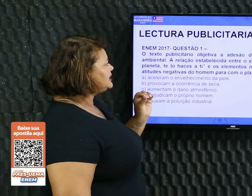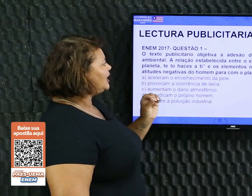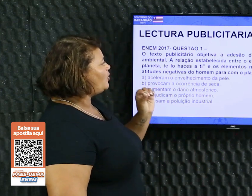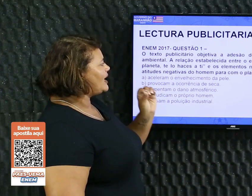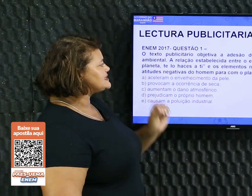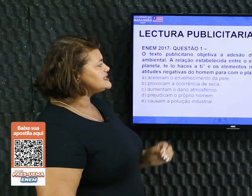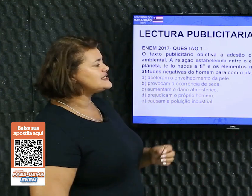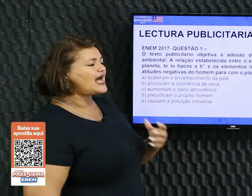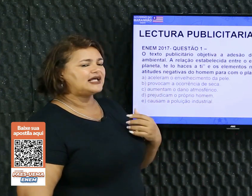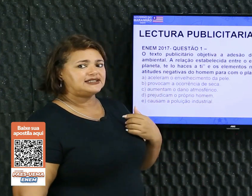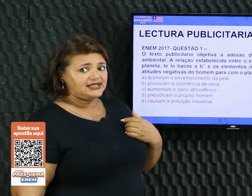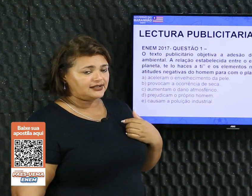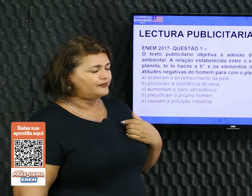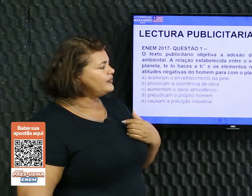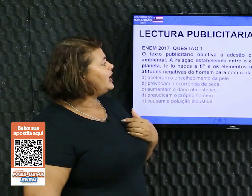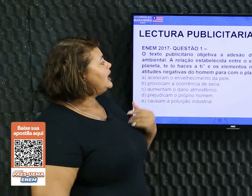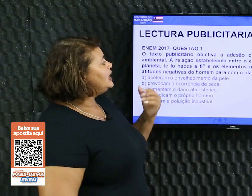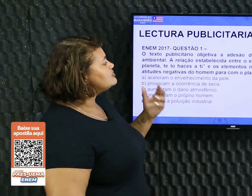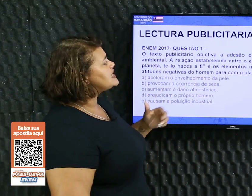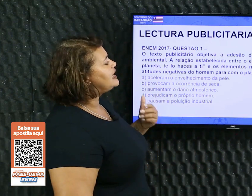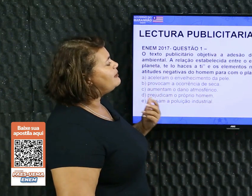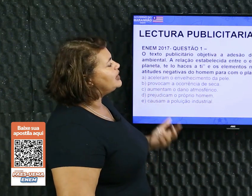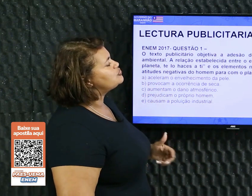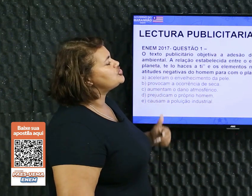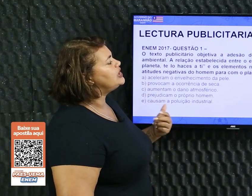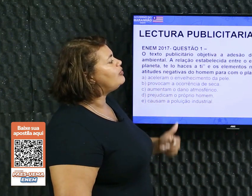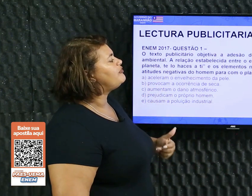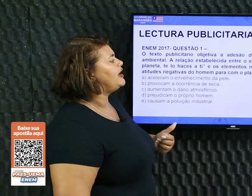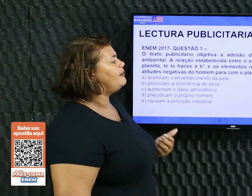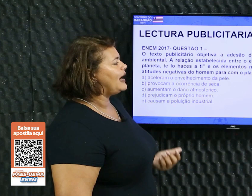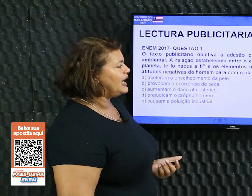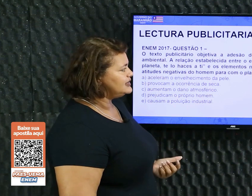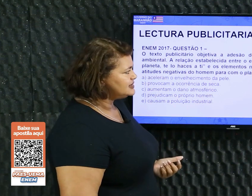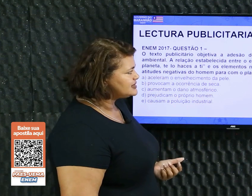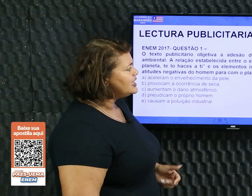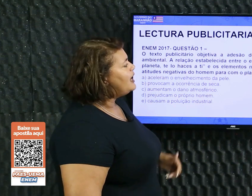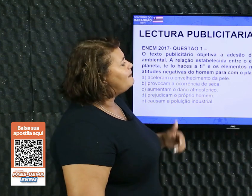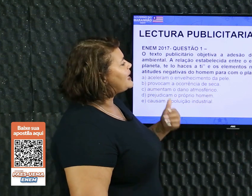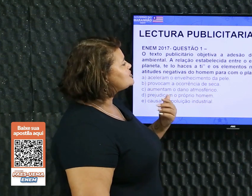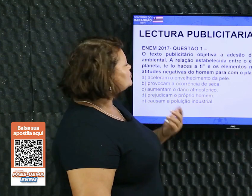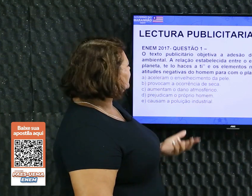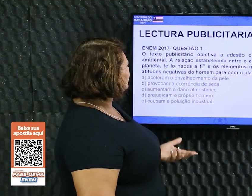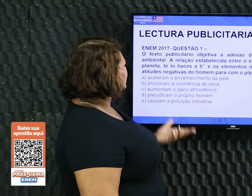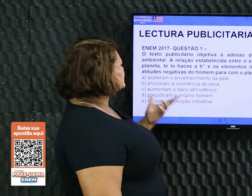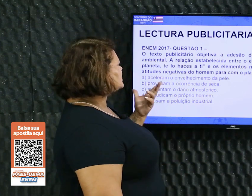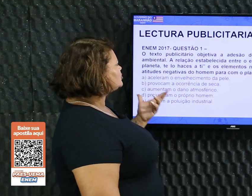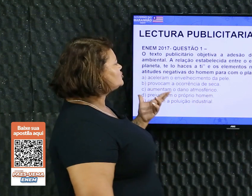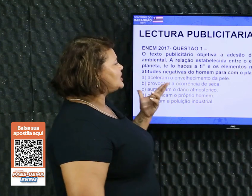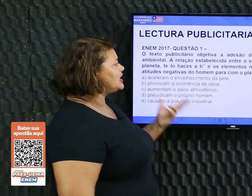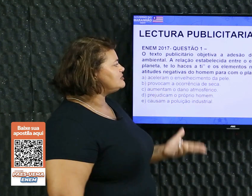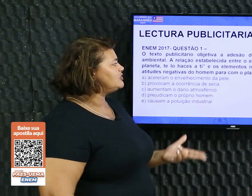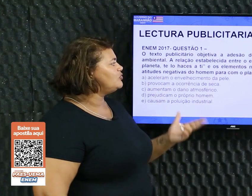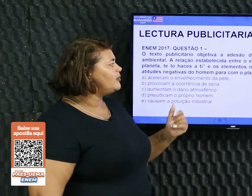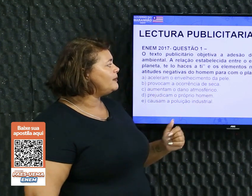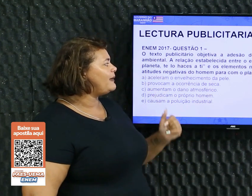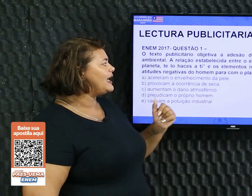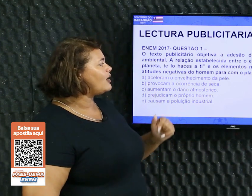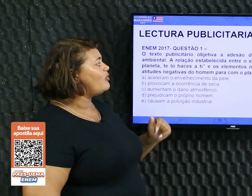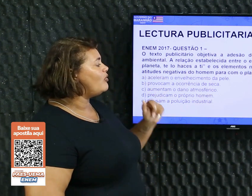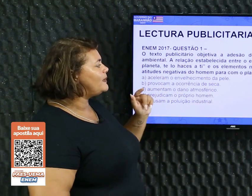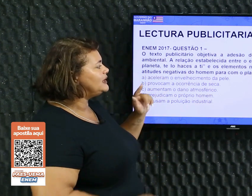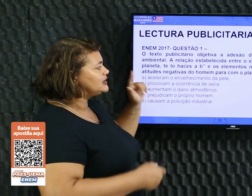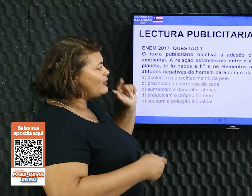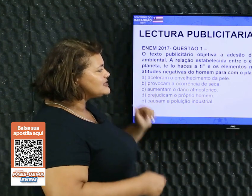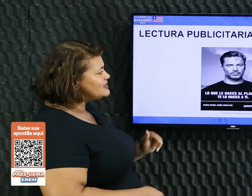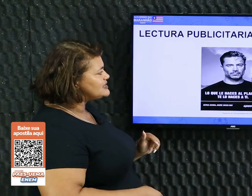planeta, te lo haces a ti. E os elementos não verbais pressupõem que as atitudes negativas do homem para